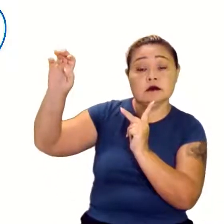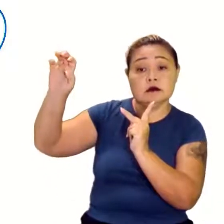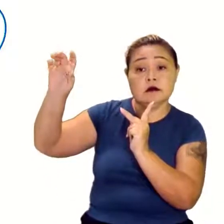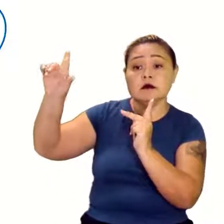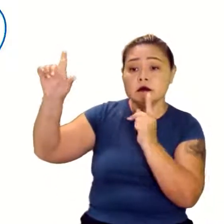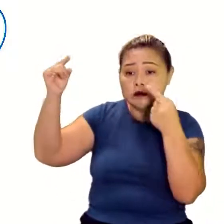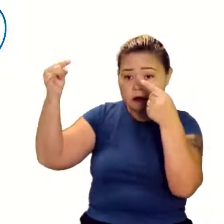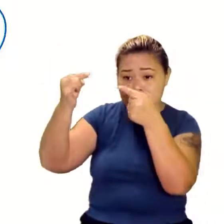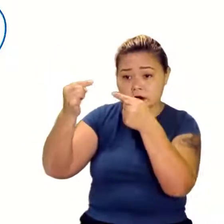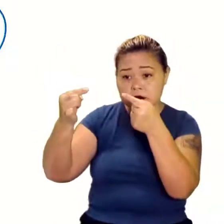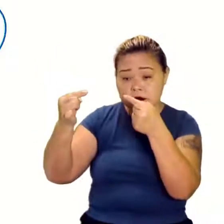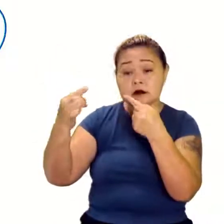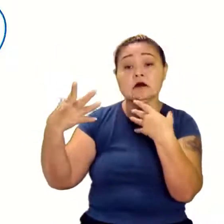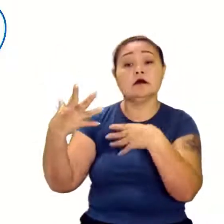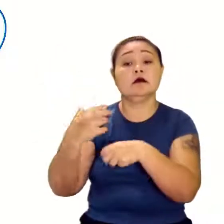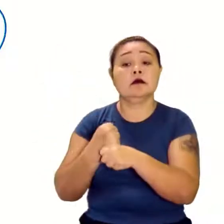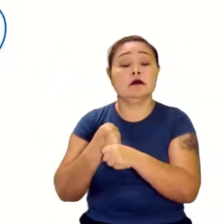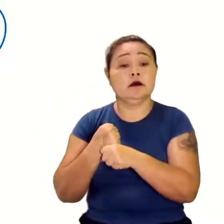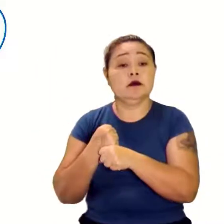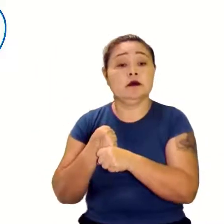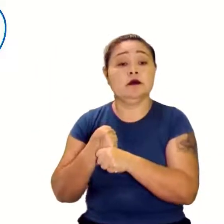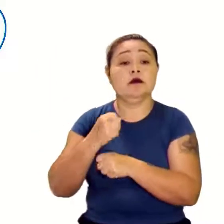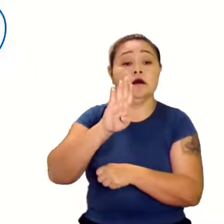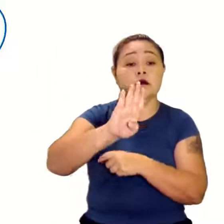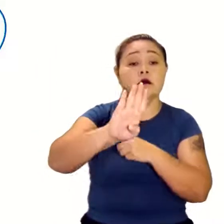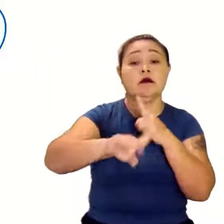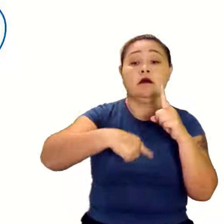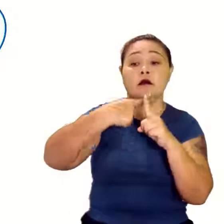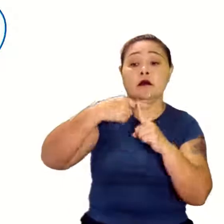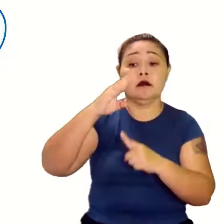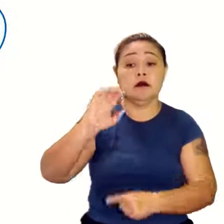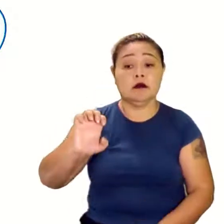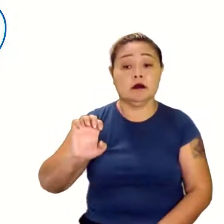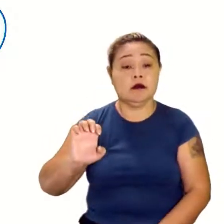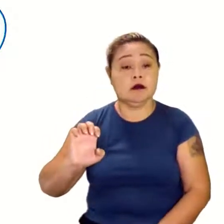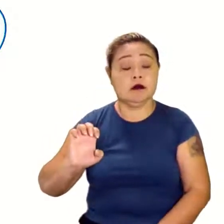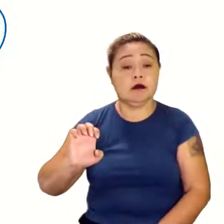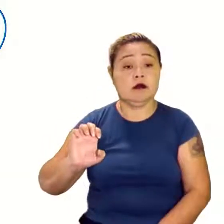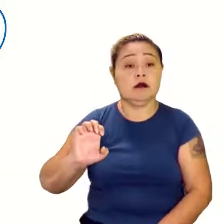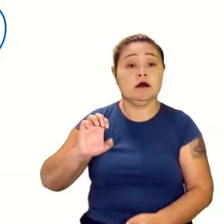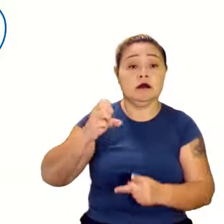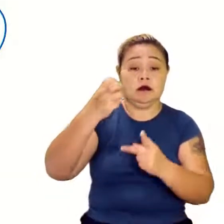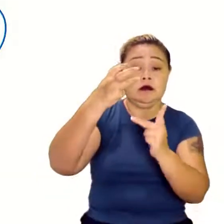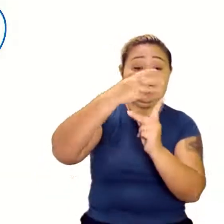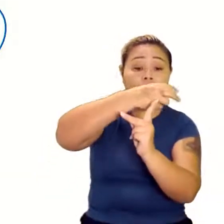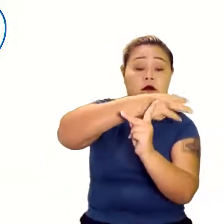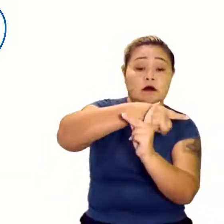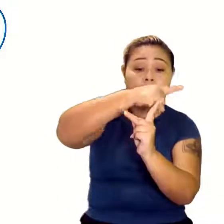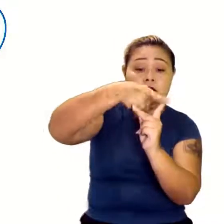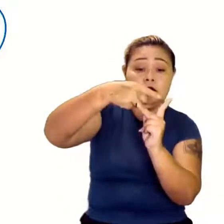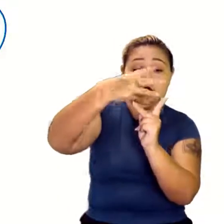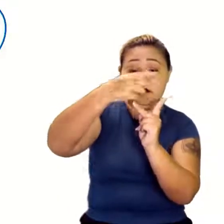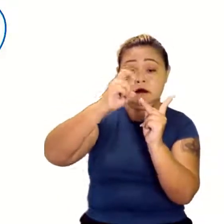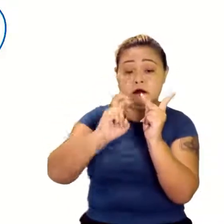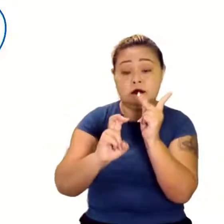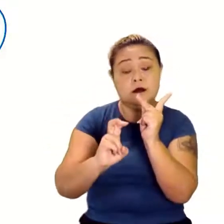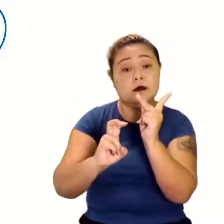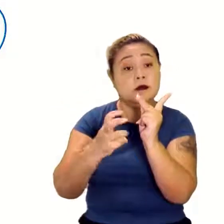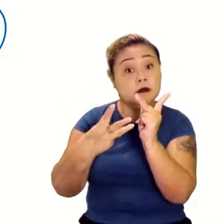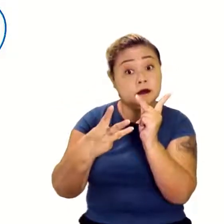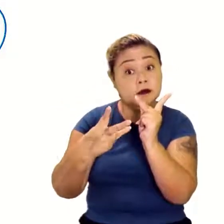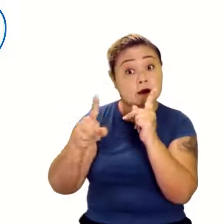aqui dá pra gente fazer uma soma também, né? De B com E. Então, eu tenho 3 raiz cúbica de